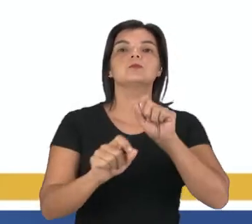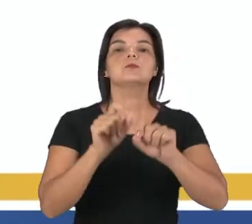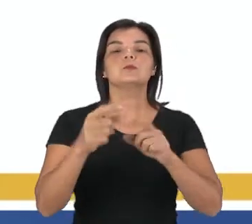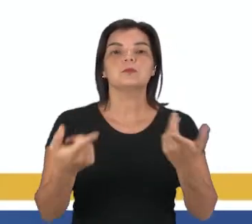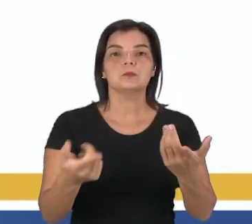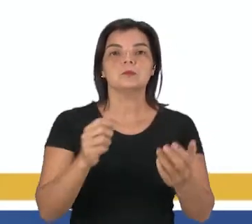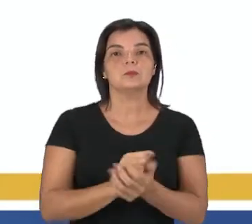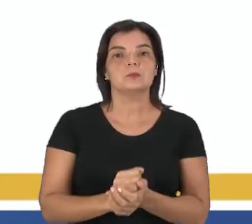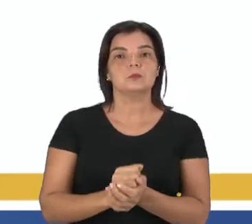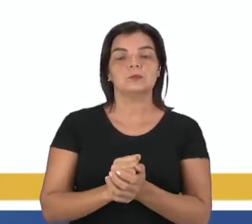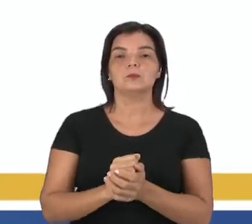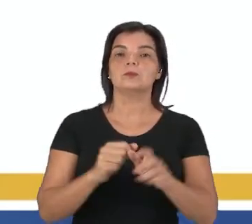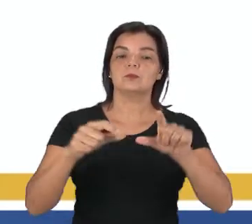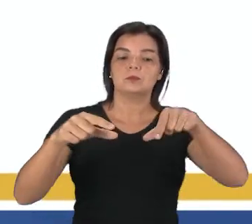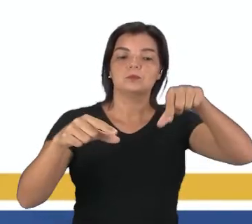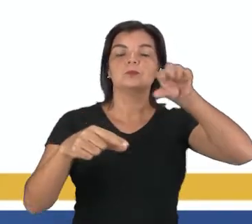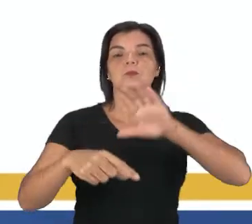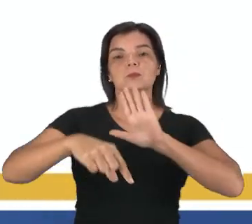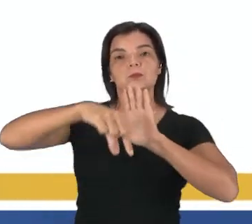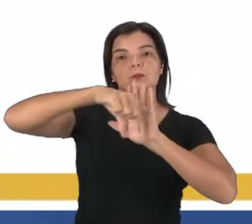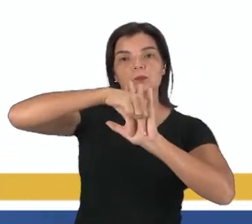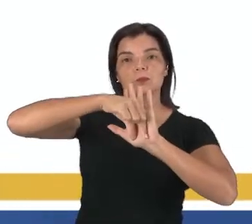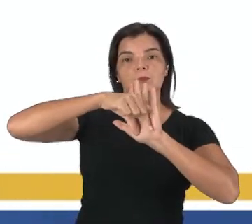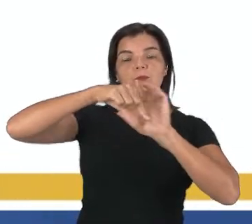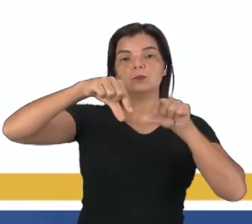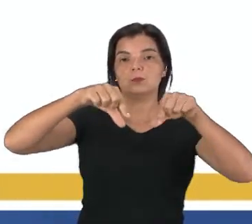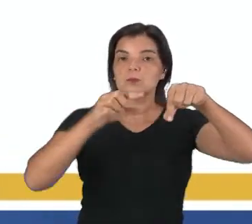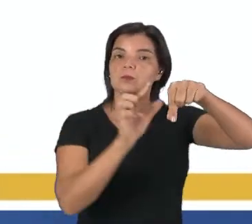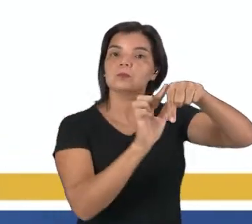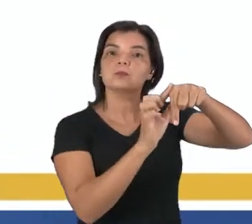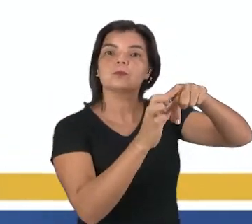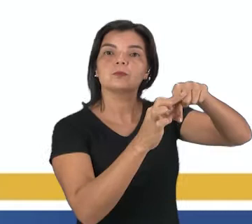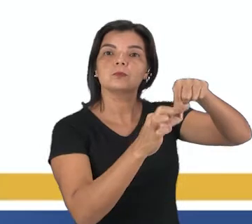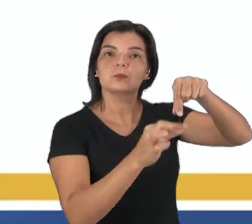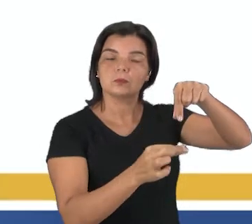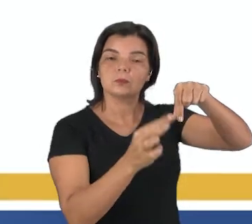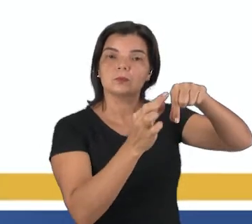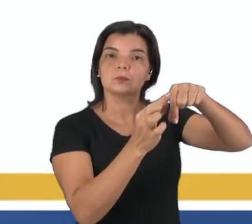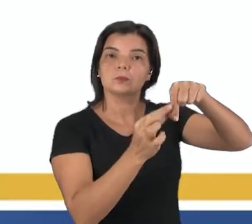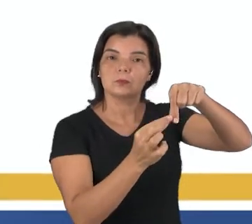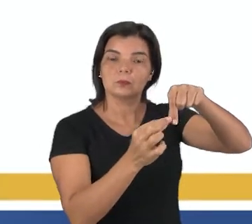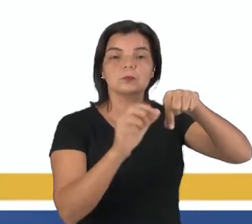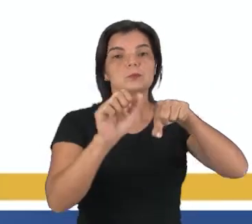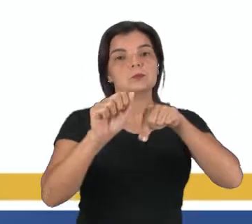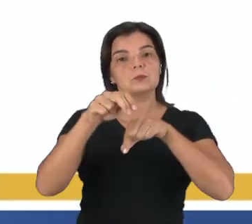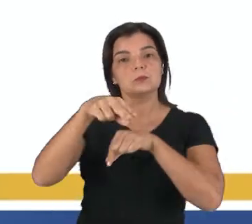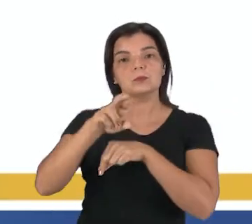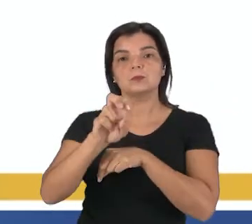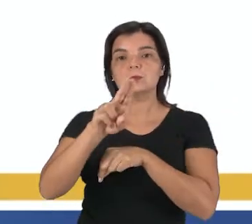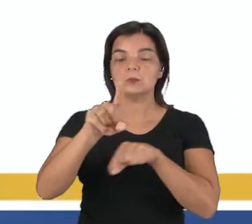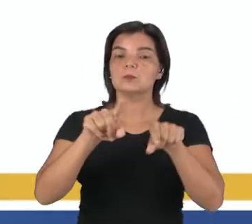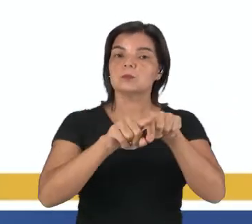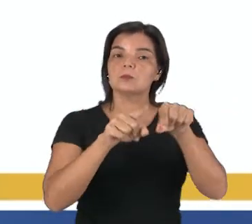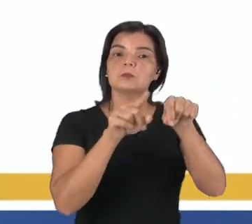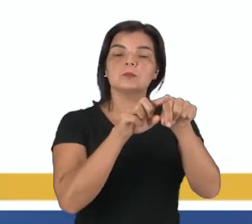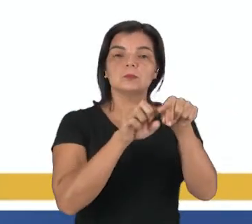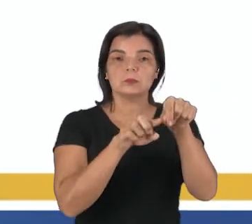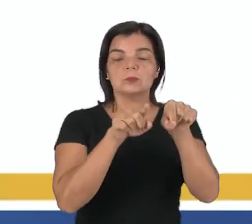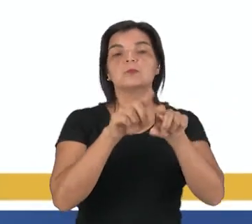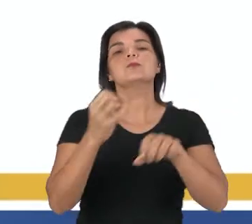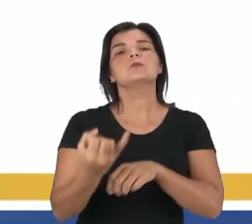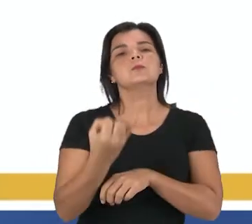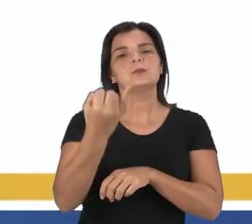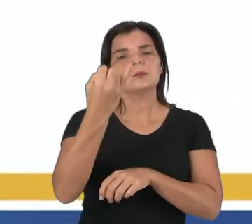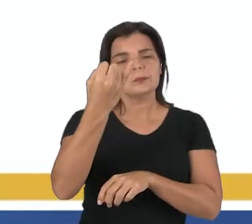feminino vão ser os lábios menores, lábios maiores, uretra, vagina, ânus e o clitóris. O que é importante a